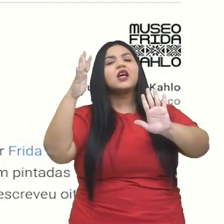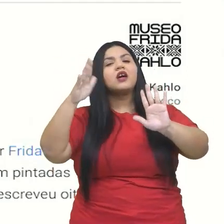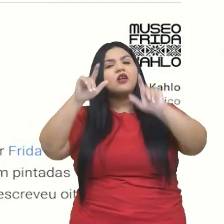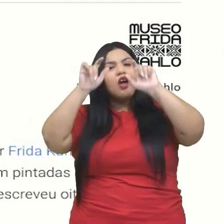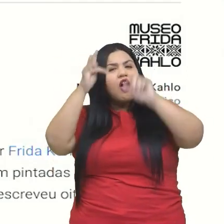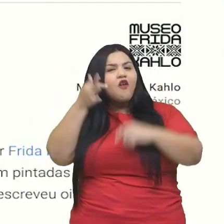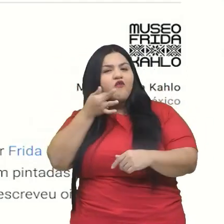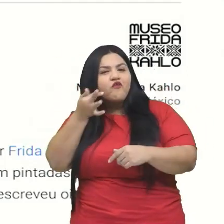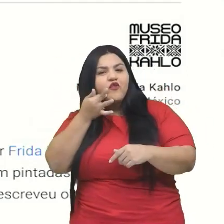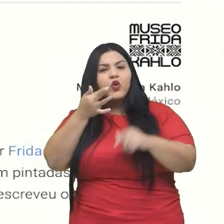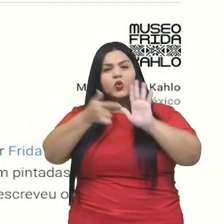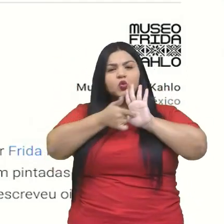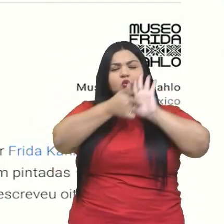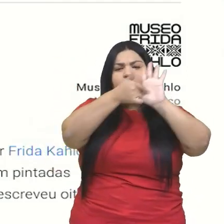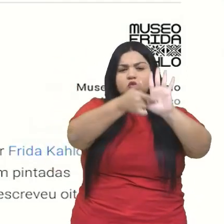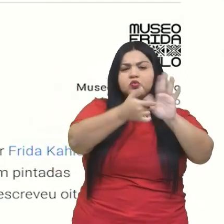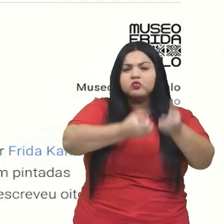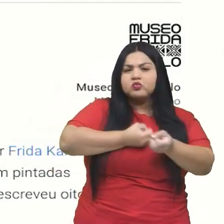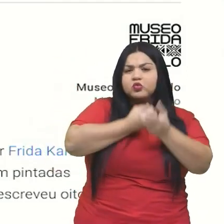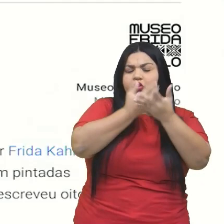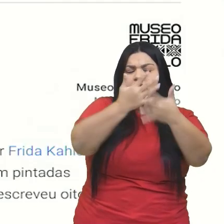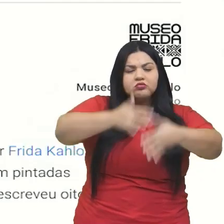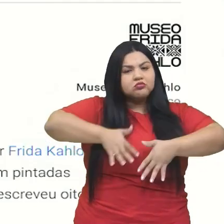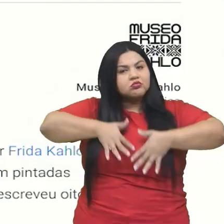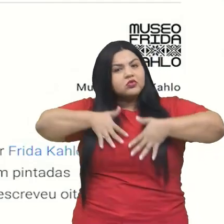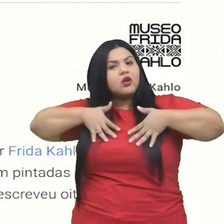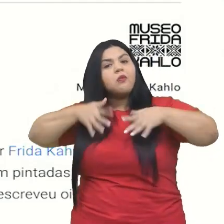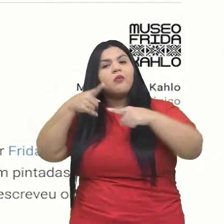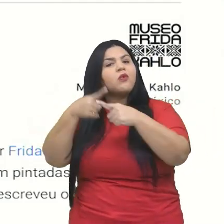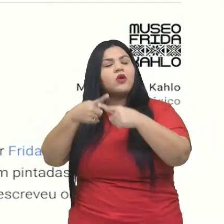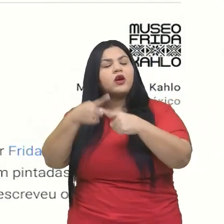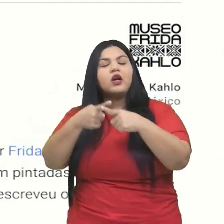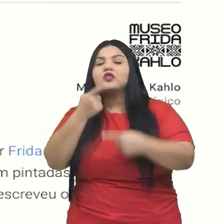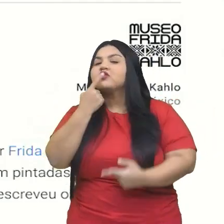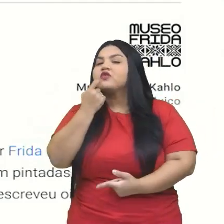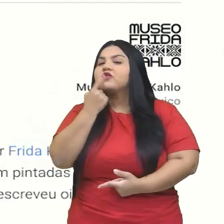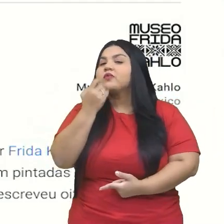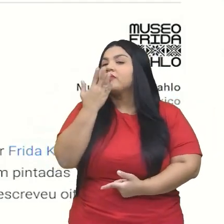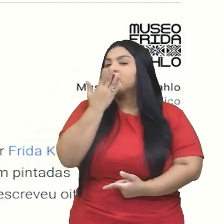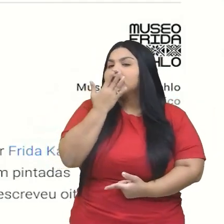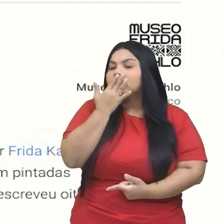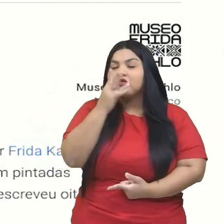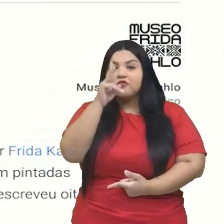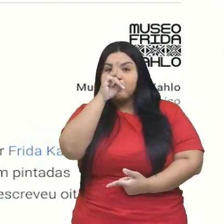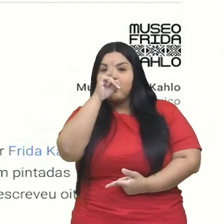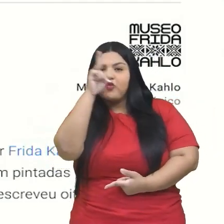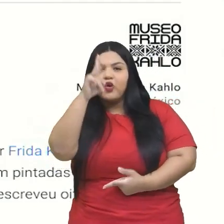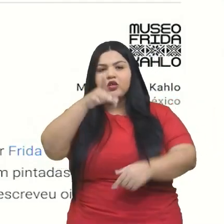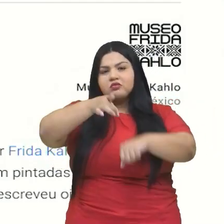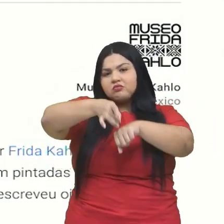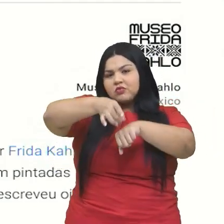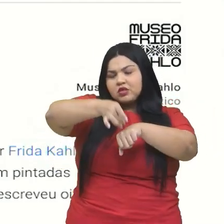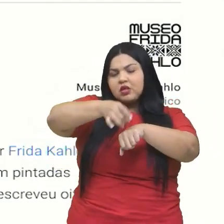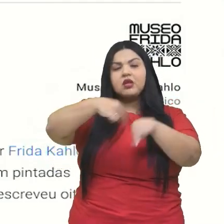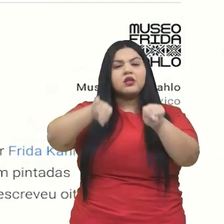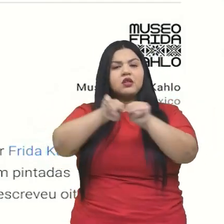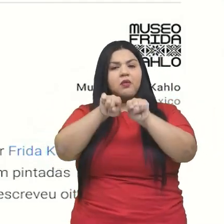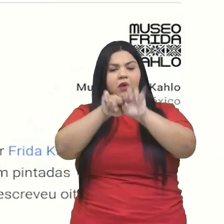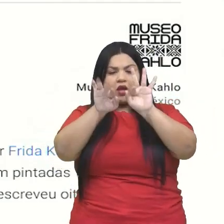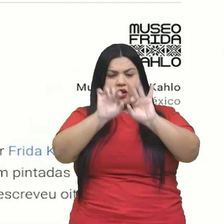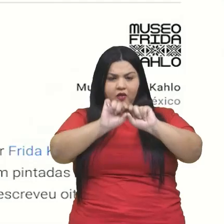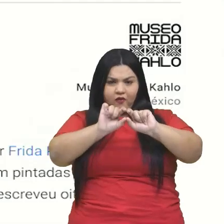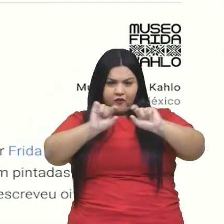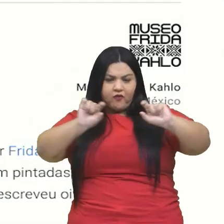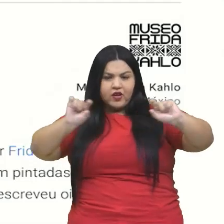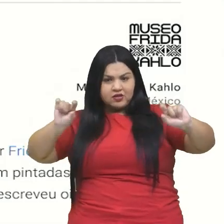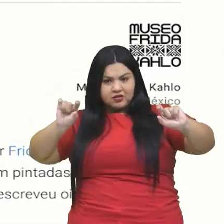pintadas transmitem entusiasmo por conta da cor vermelha vibrante das melancias e da frase que a artista